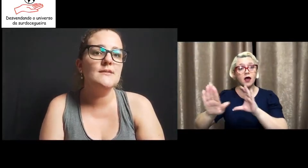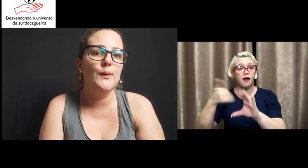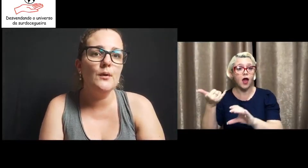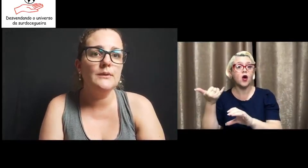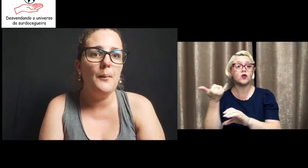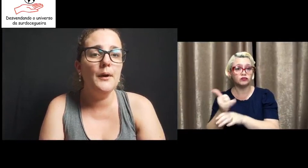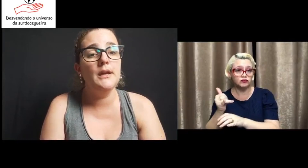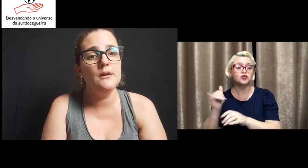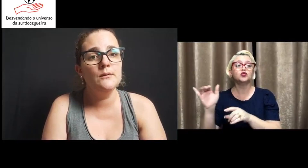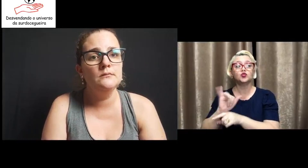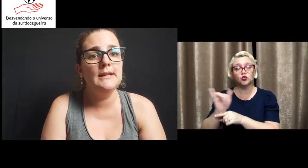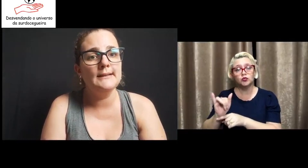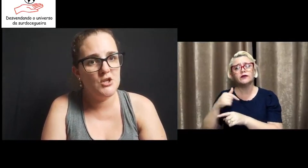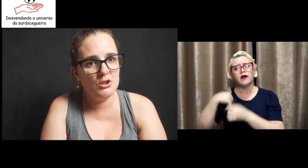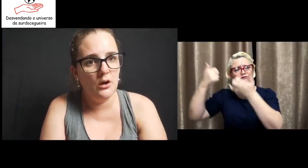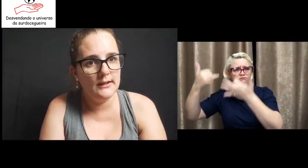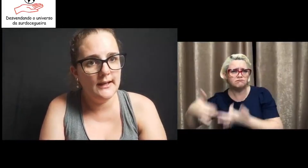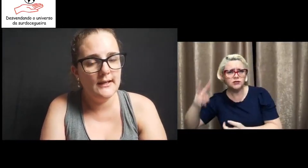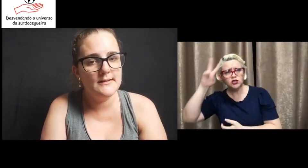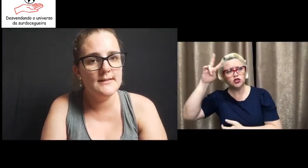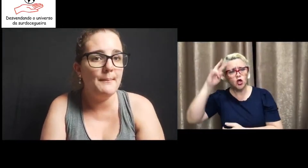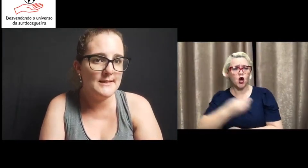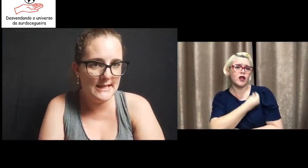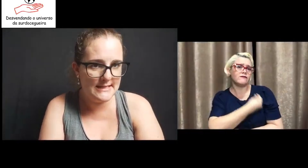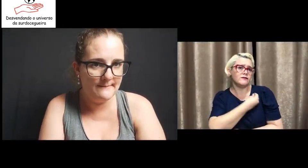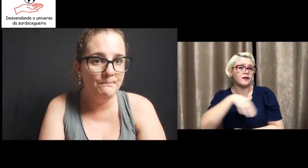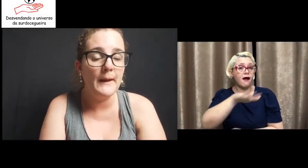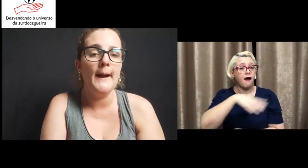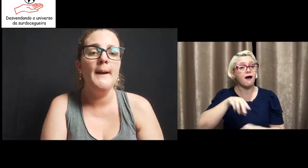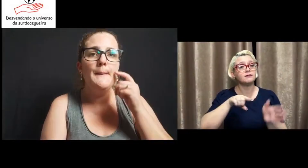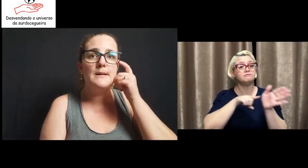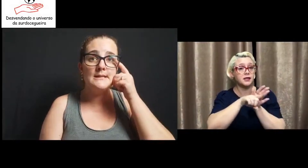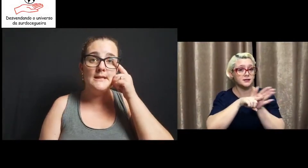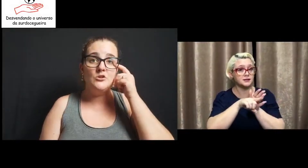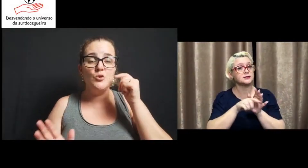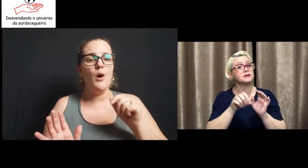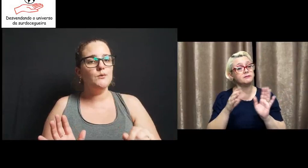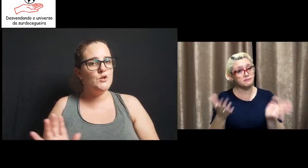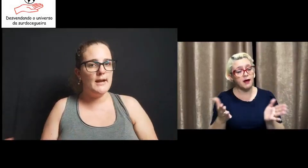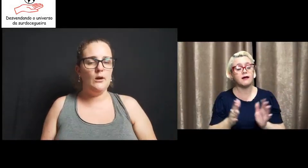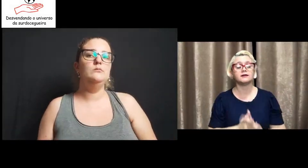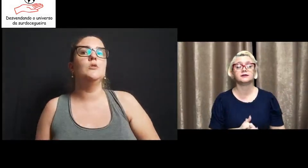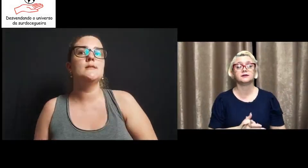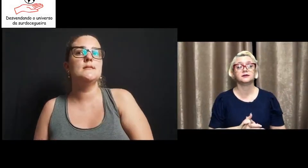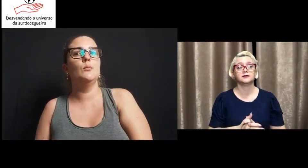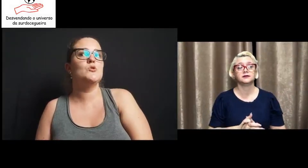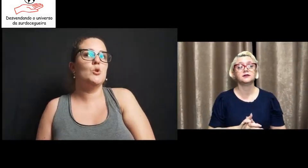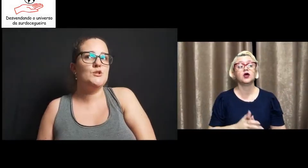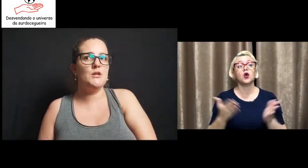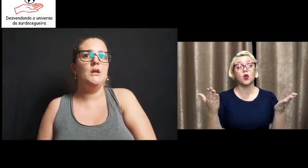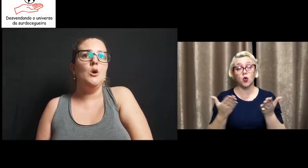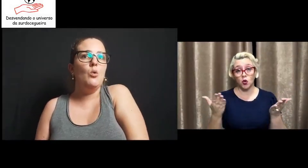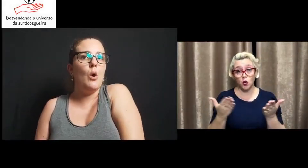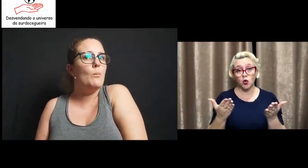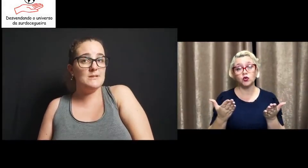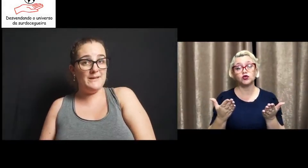onde eles vão contar um pouquinho da trajetória deles na pesquisa. Tá? Mas assim, de um modo geral, nós estamos